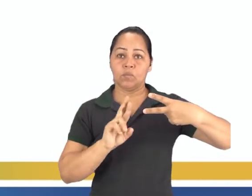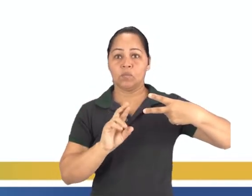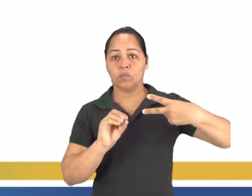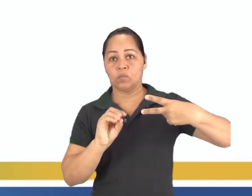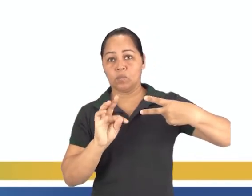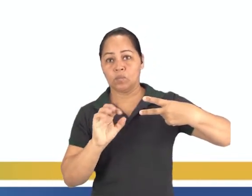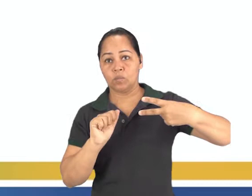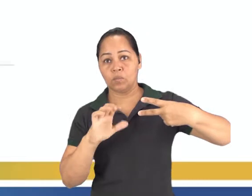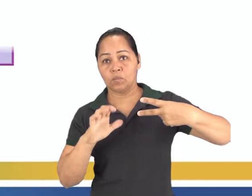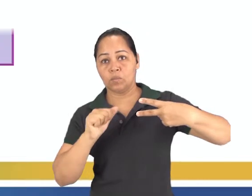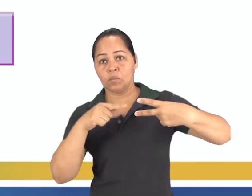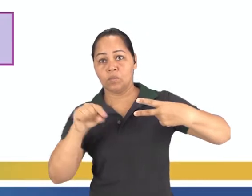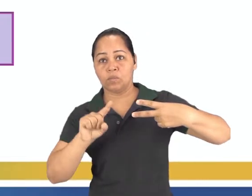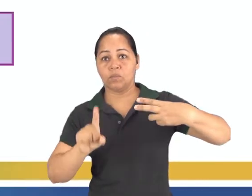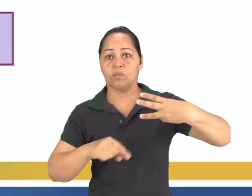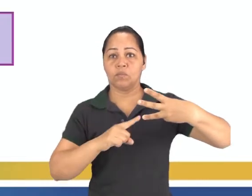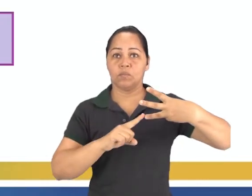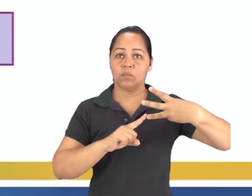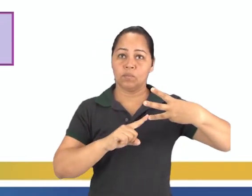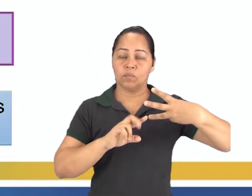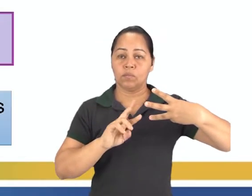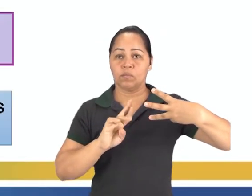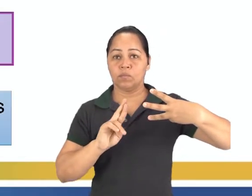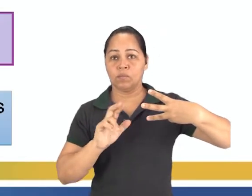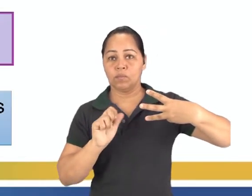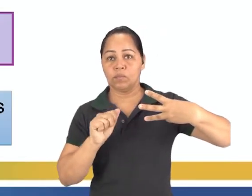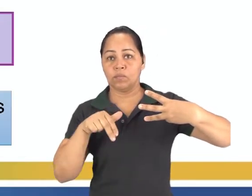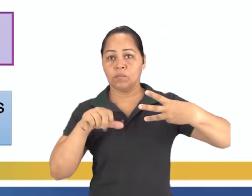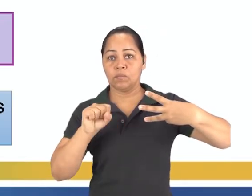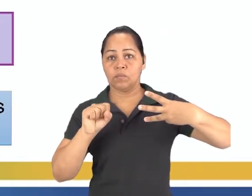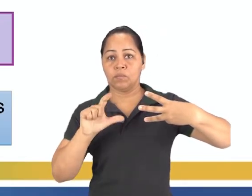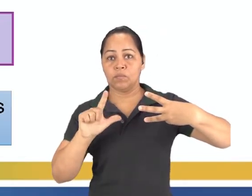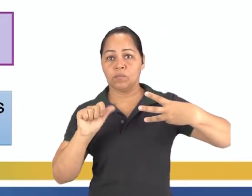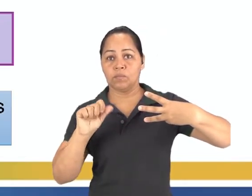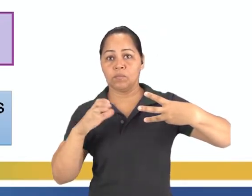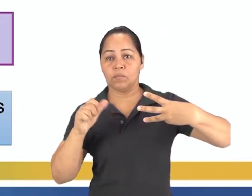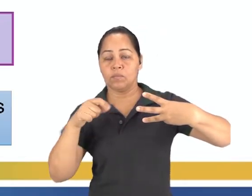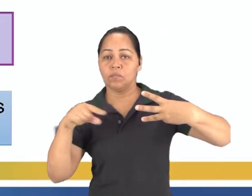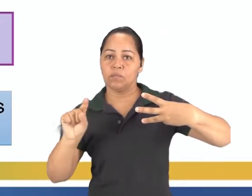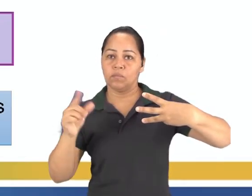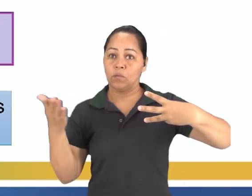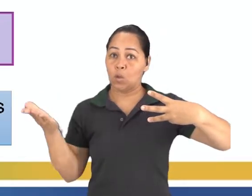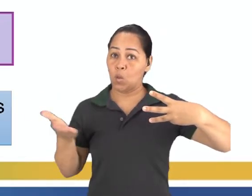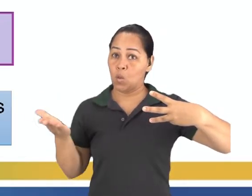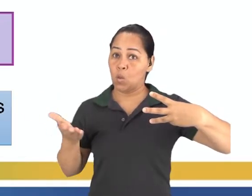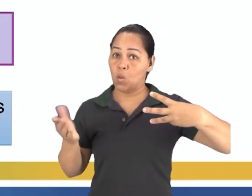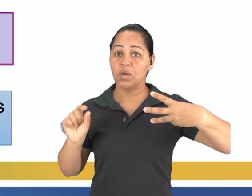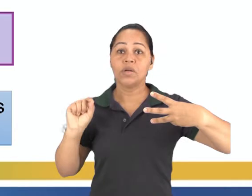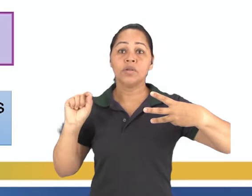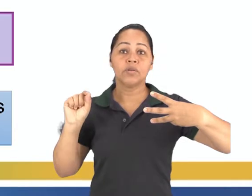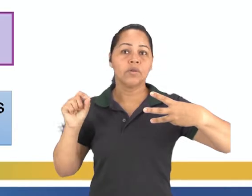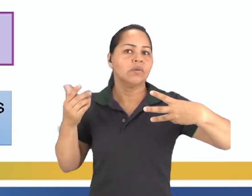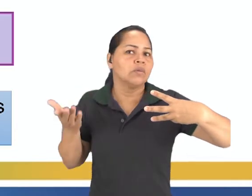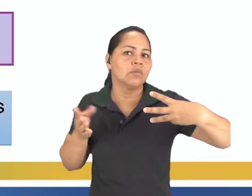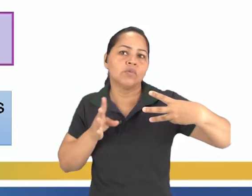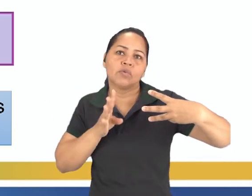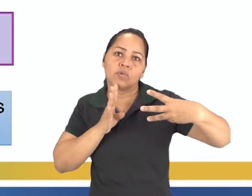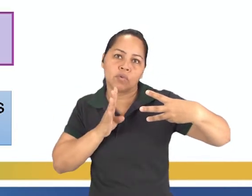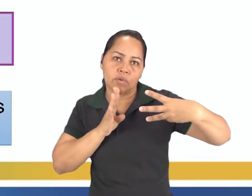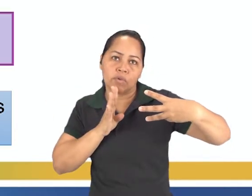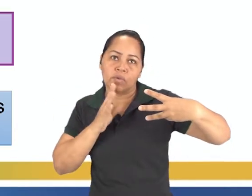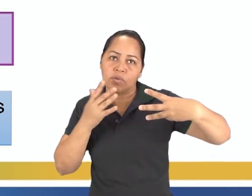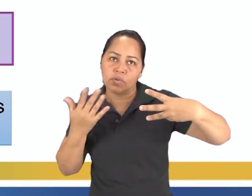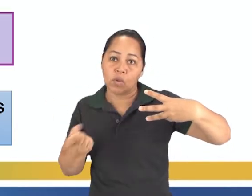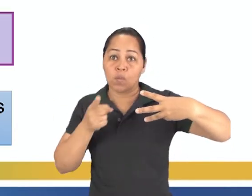rotação e translação. Na aula de hoje, nós iremos conhecer a simetria